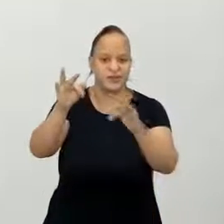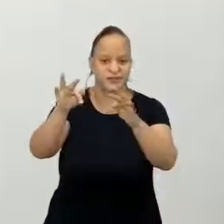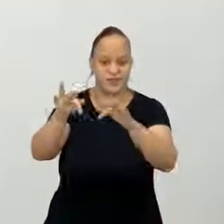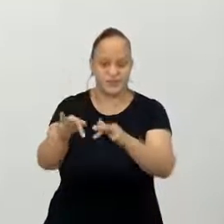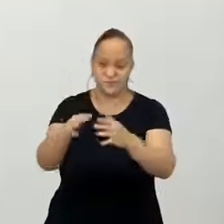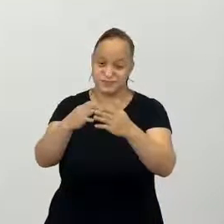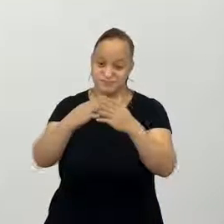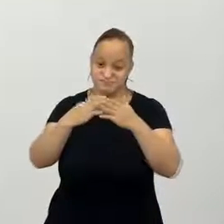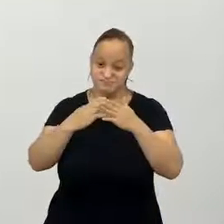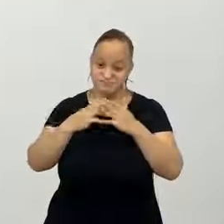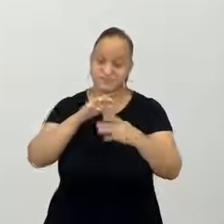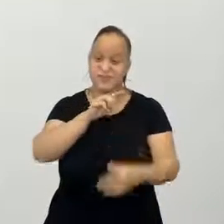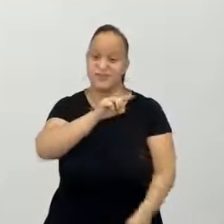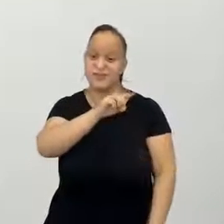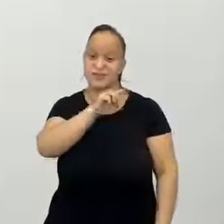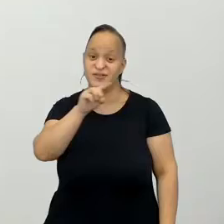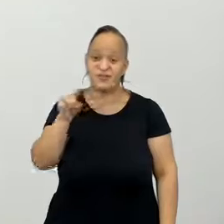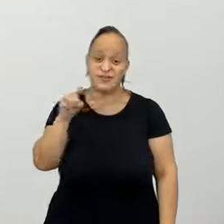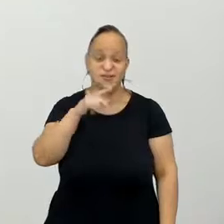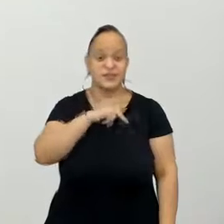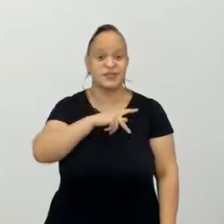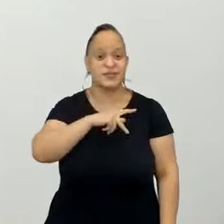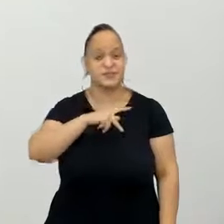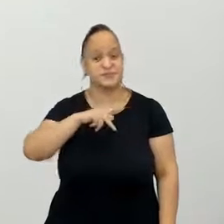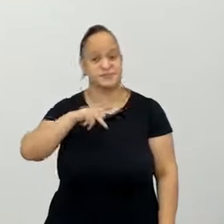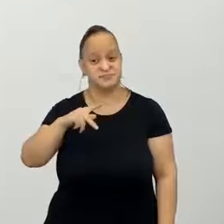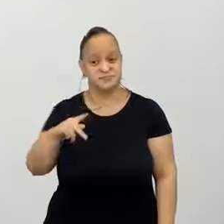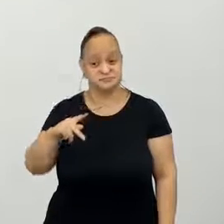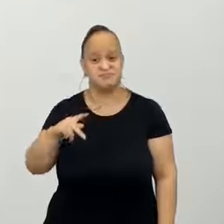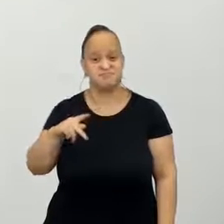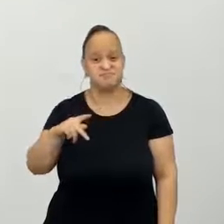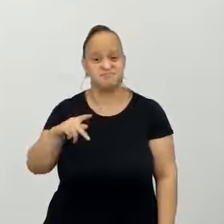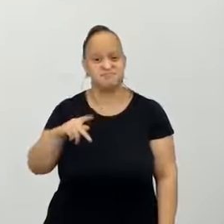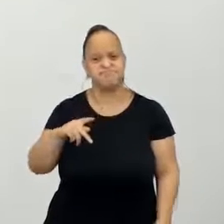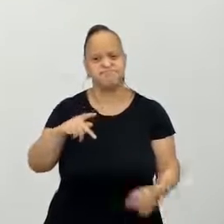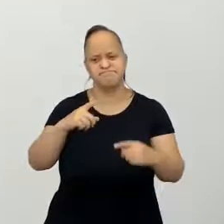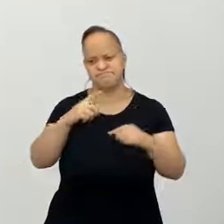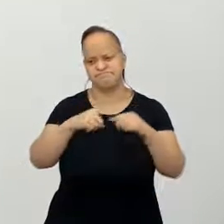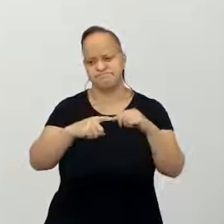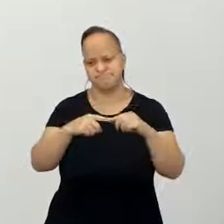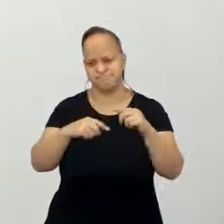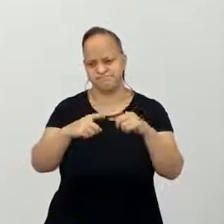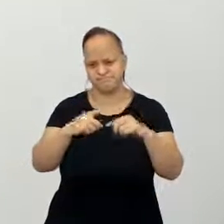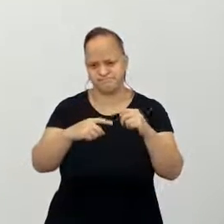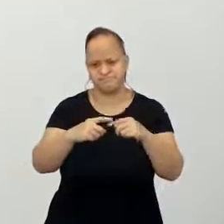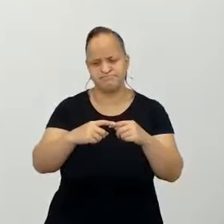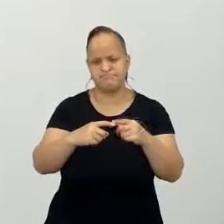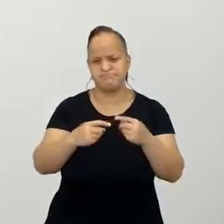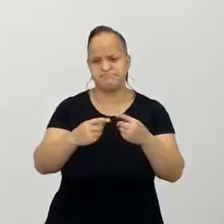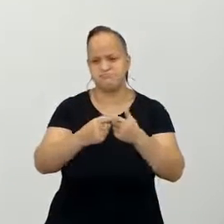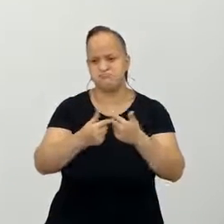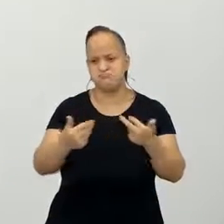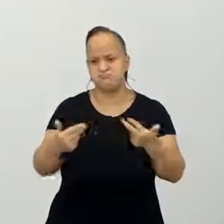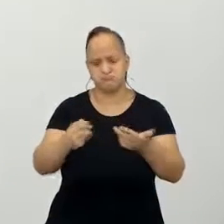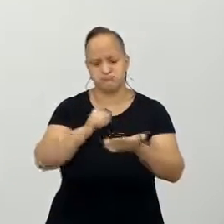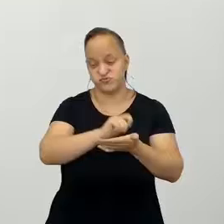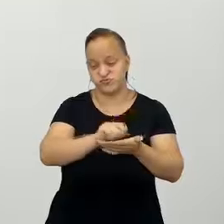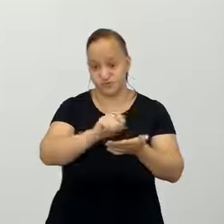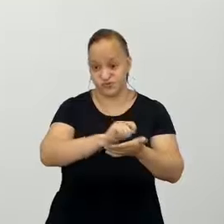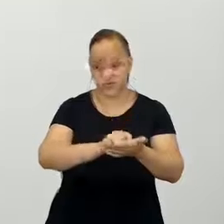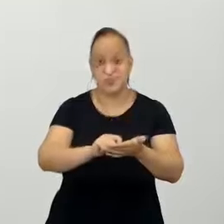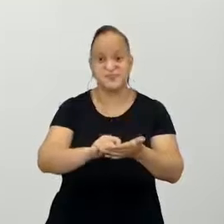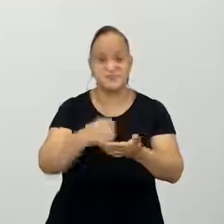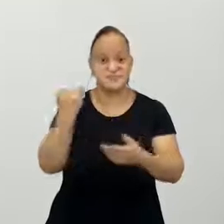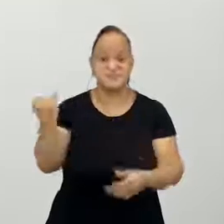que os professores e professoras deixem separado aqueles instrumentos que a gente usa para fazer as anotações, que são sempre muito importantes. Então,